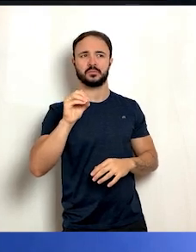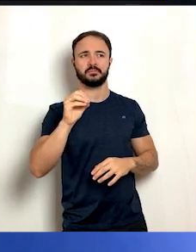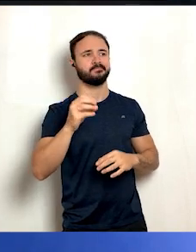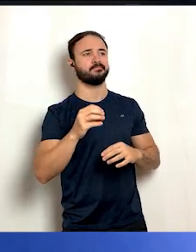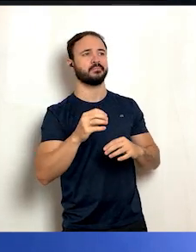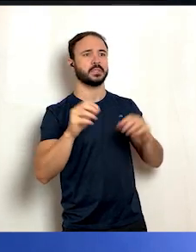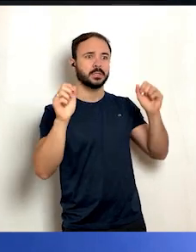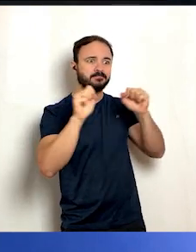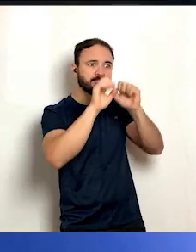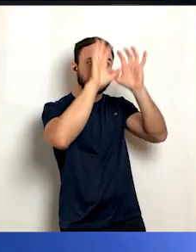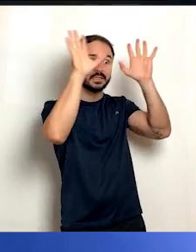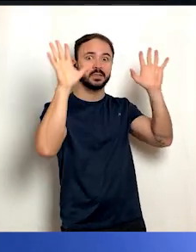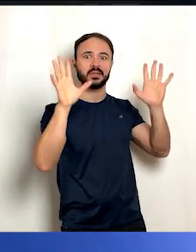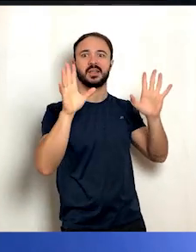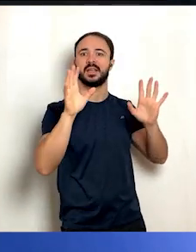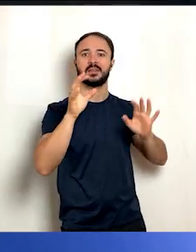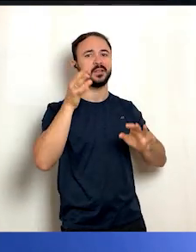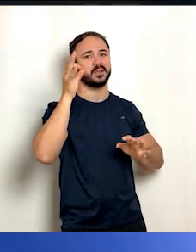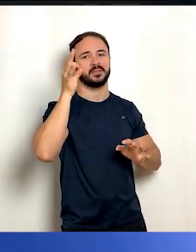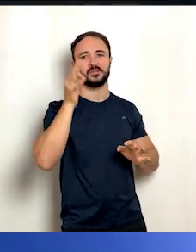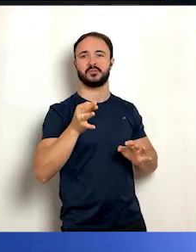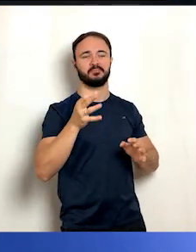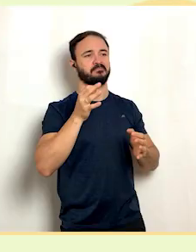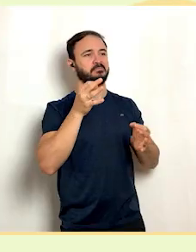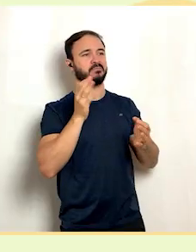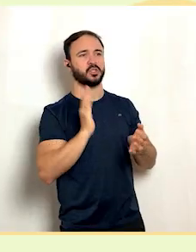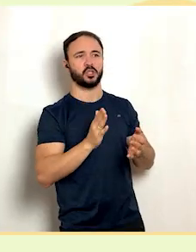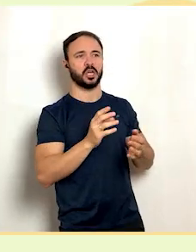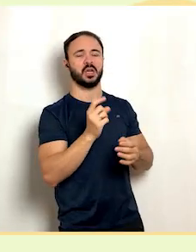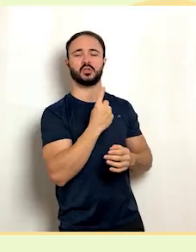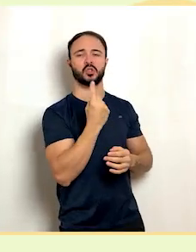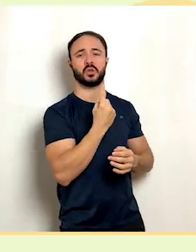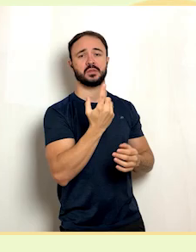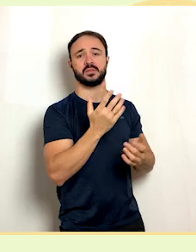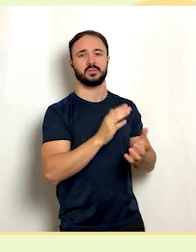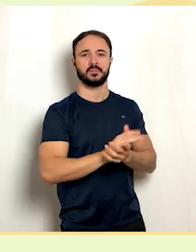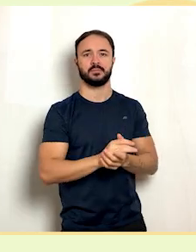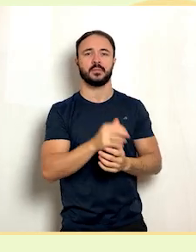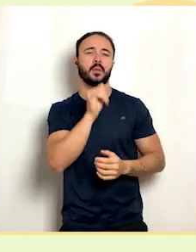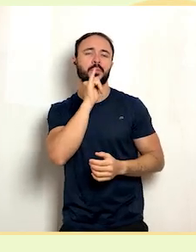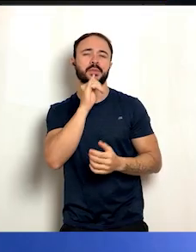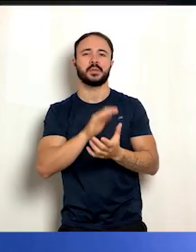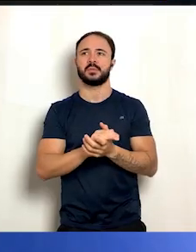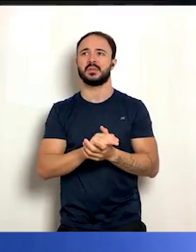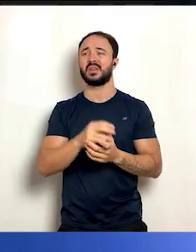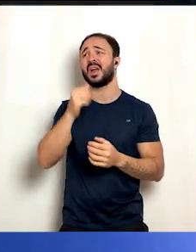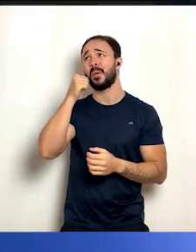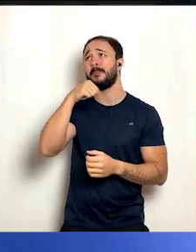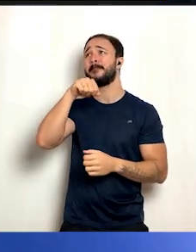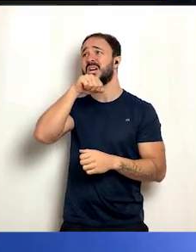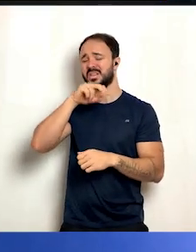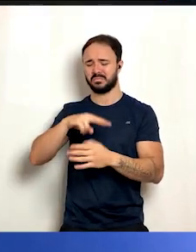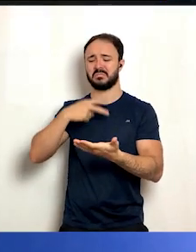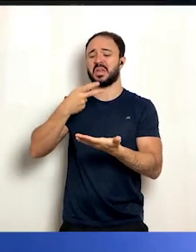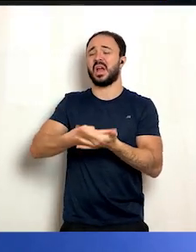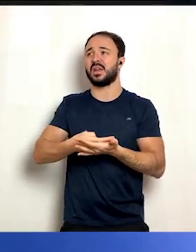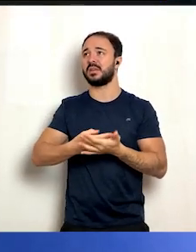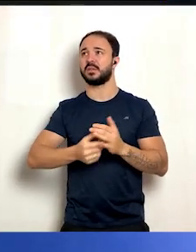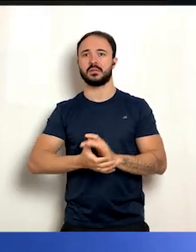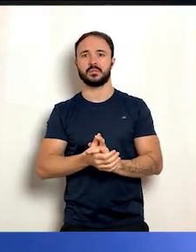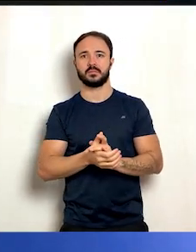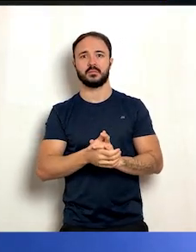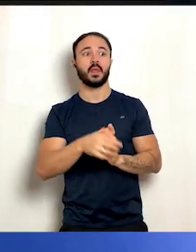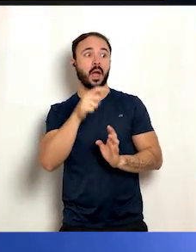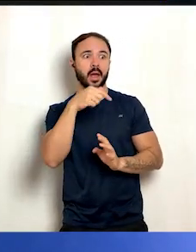transmitir uma informação completa sozinhos. Por exemplo, mãe, caí. Neste exemplo, temos aí o